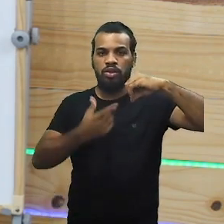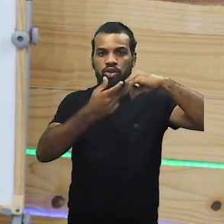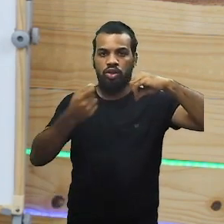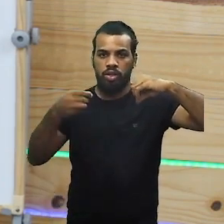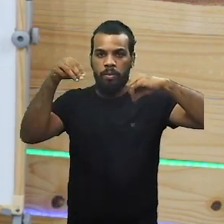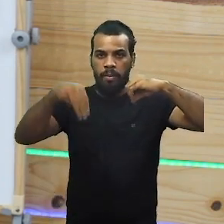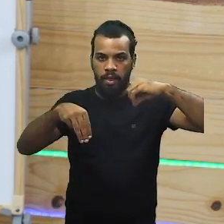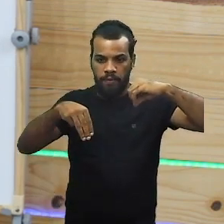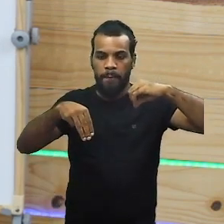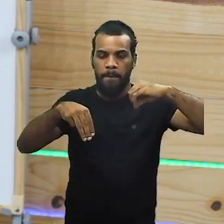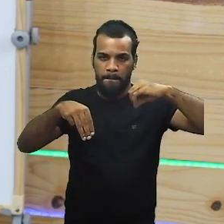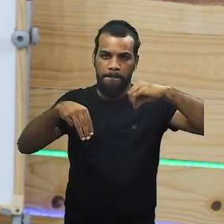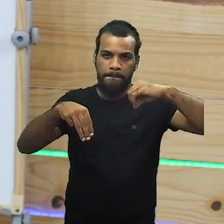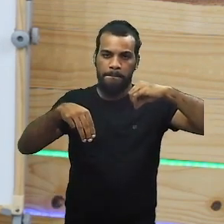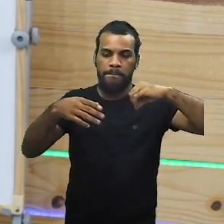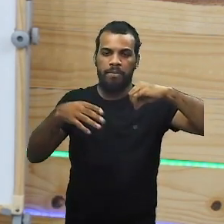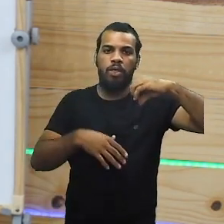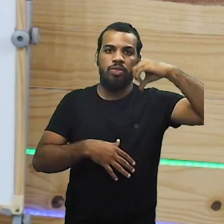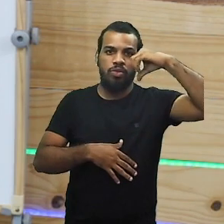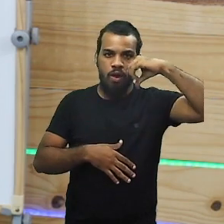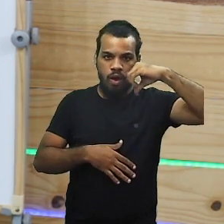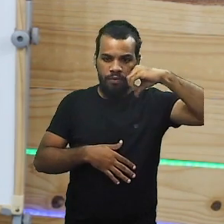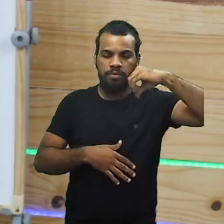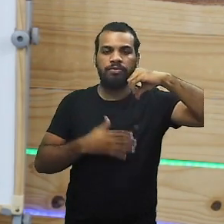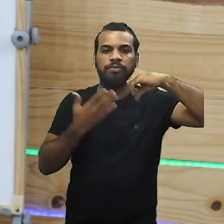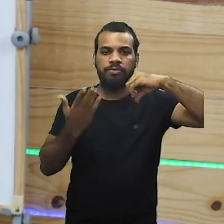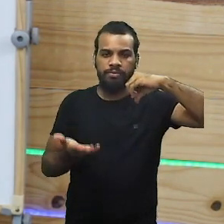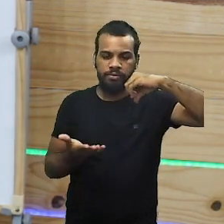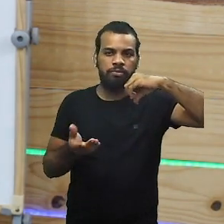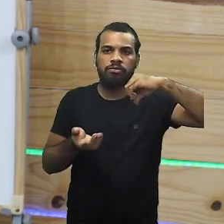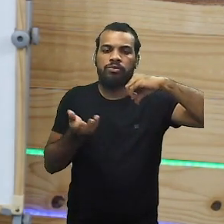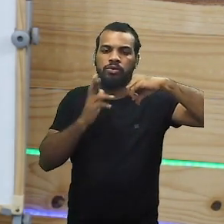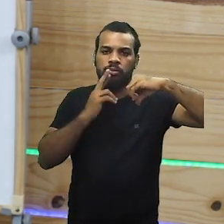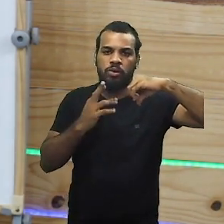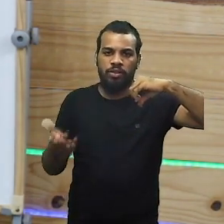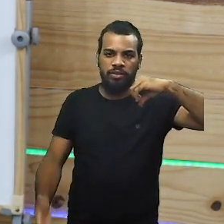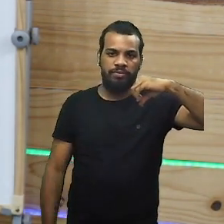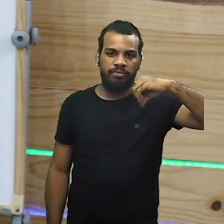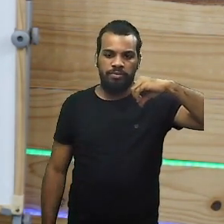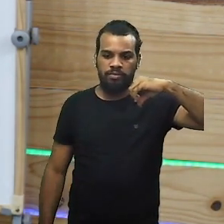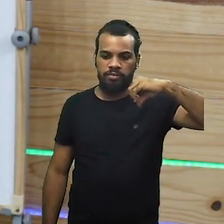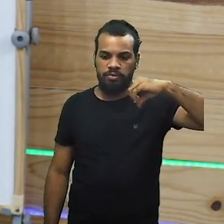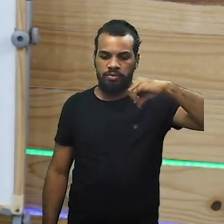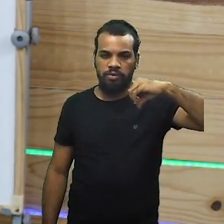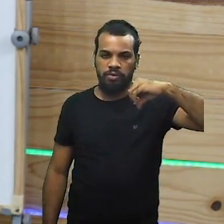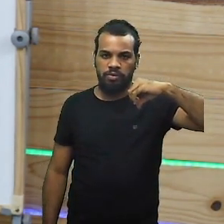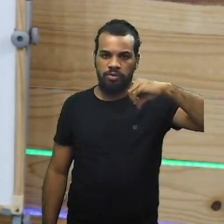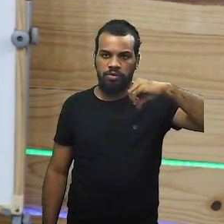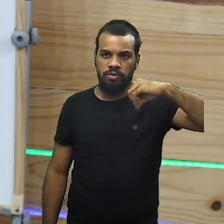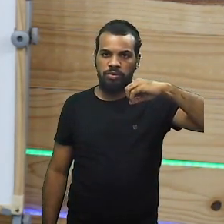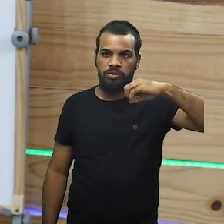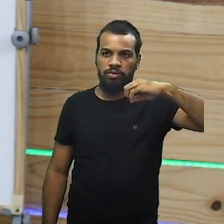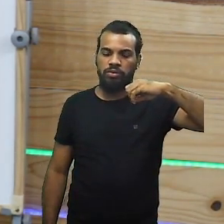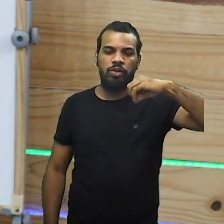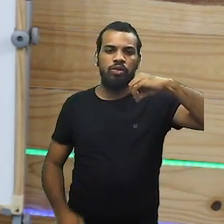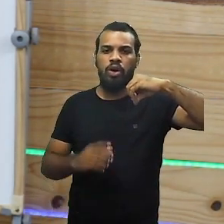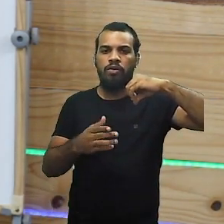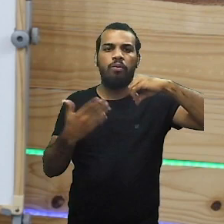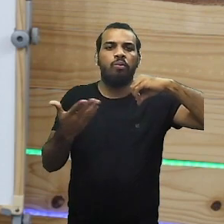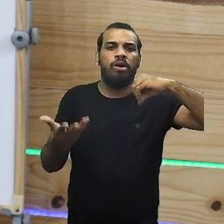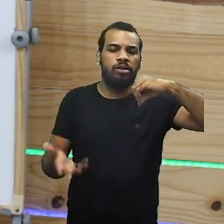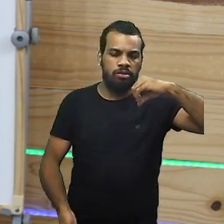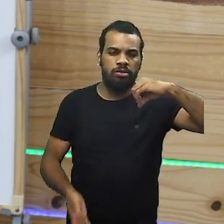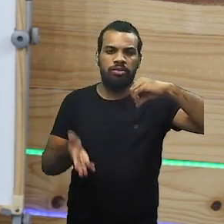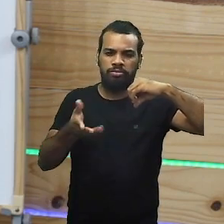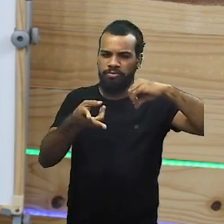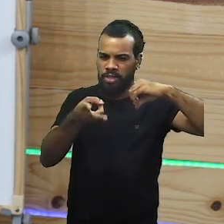metros, então 9 vale quanto aqui, ó? Quanto vale essa medida? Você percebe